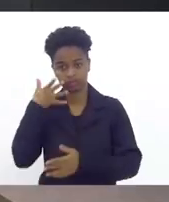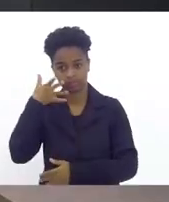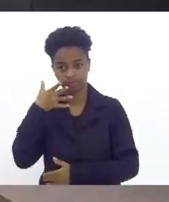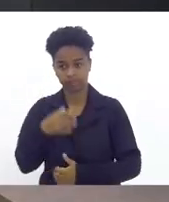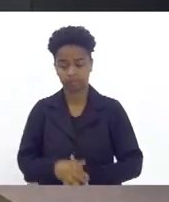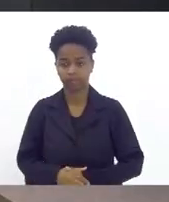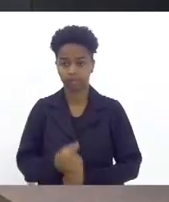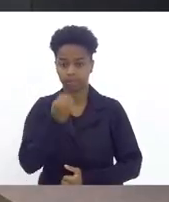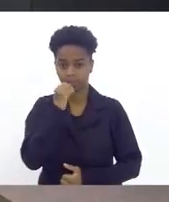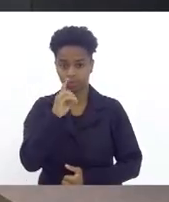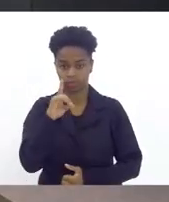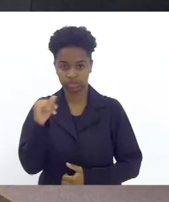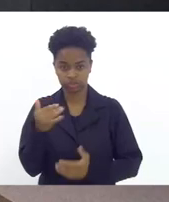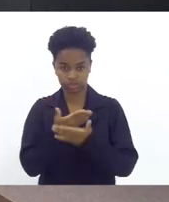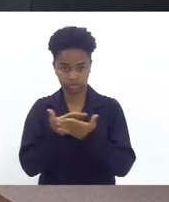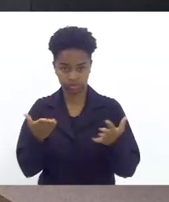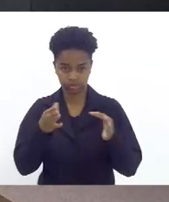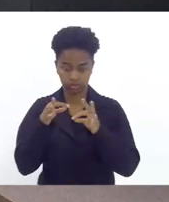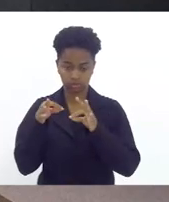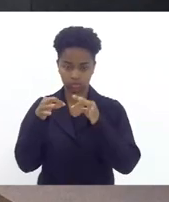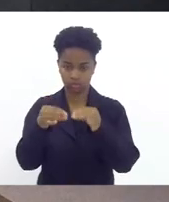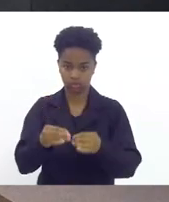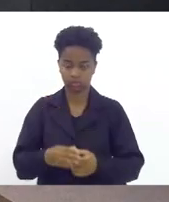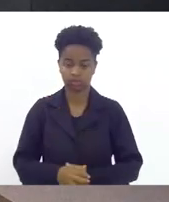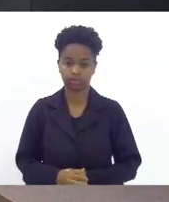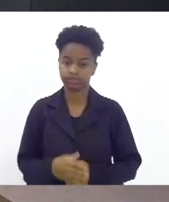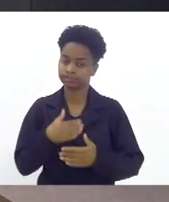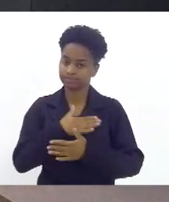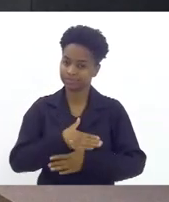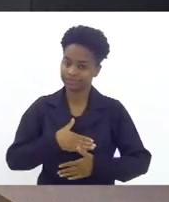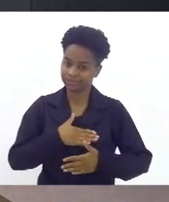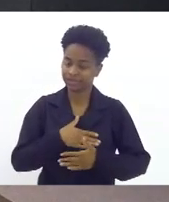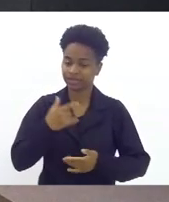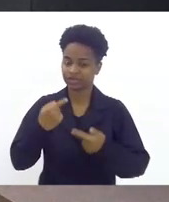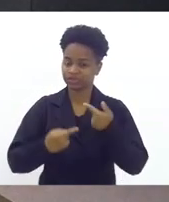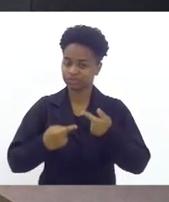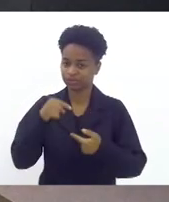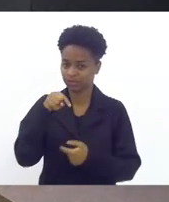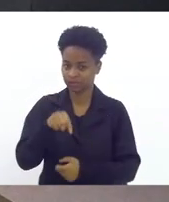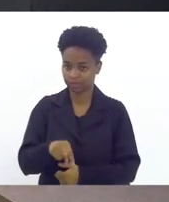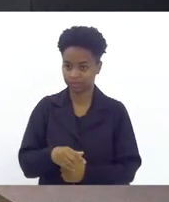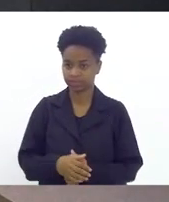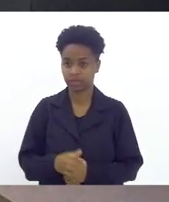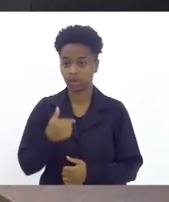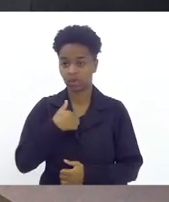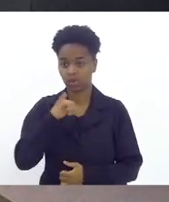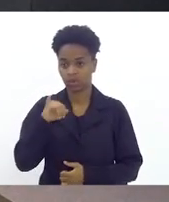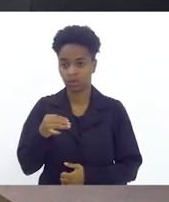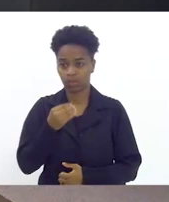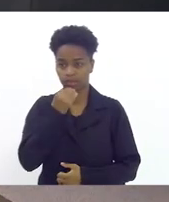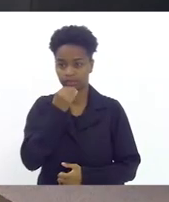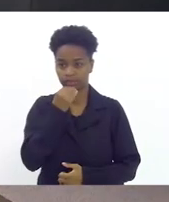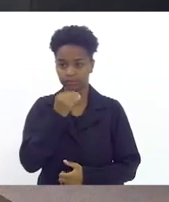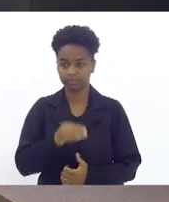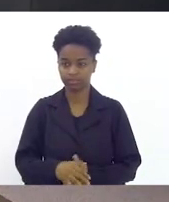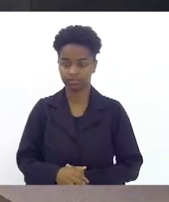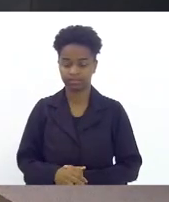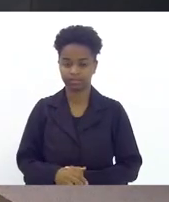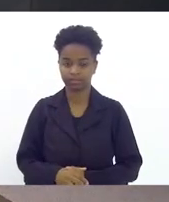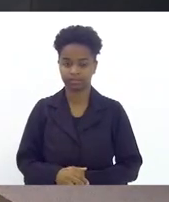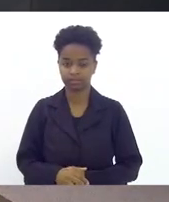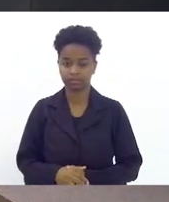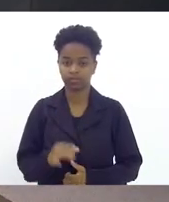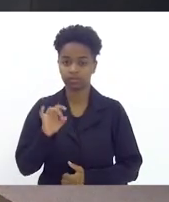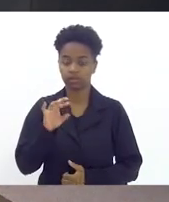Bom dia todas a todos prazer tá aqui para discutir vou aproveitar 30 segundos só